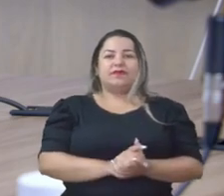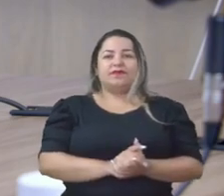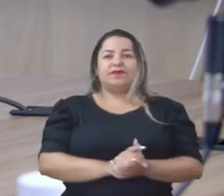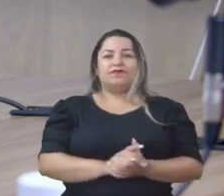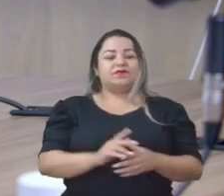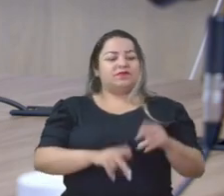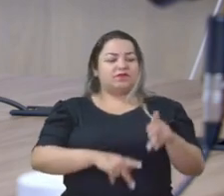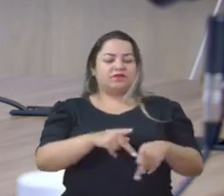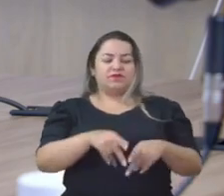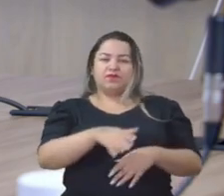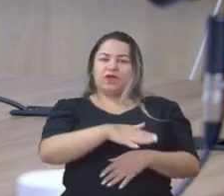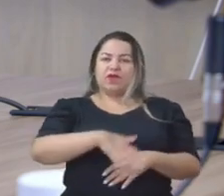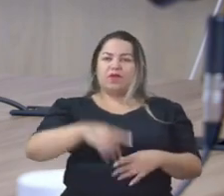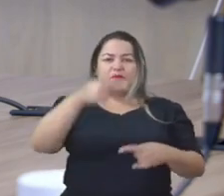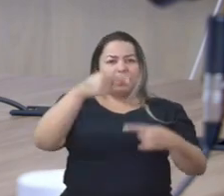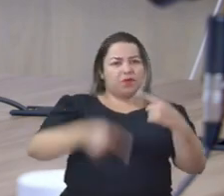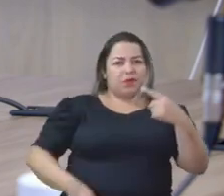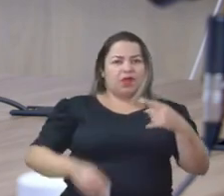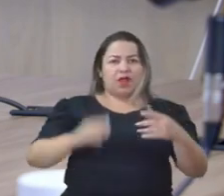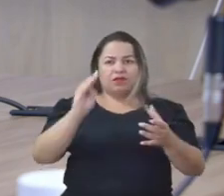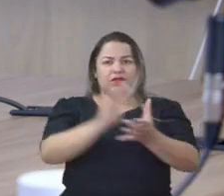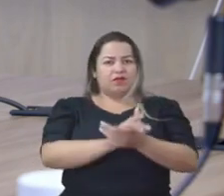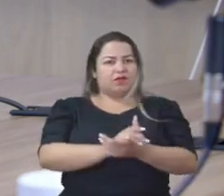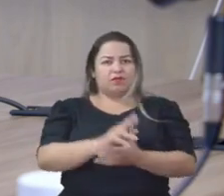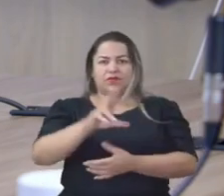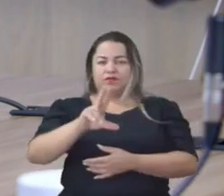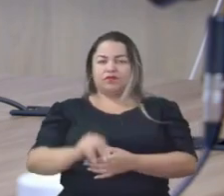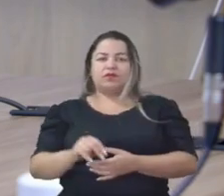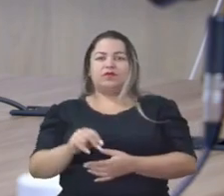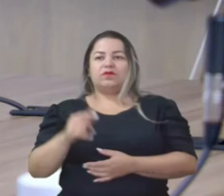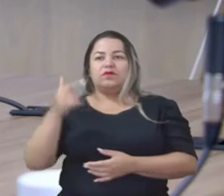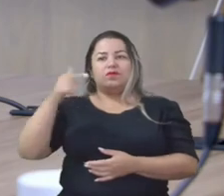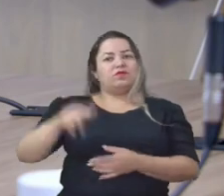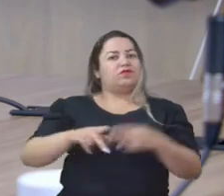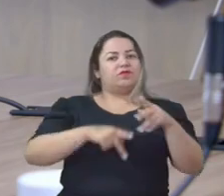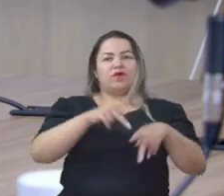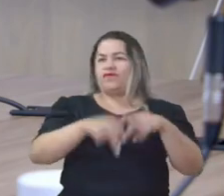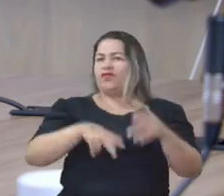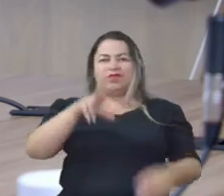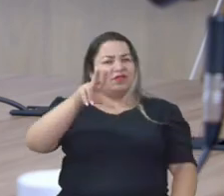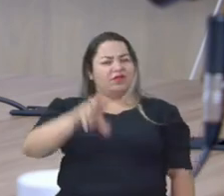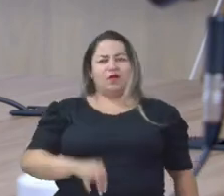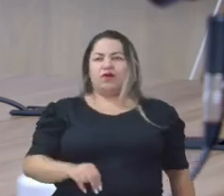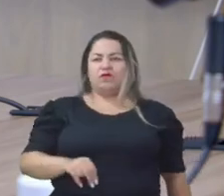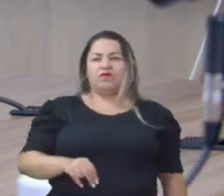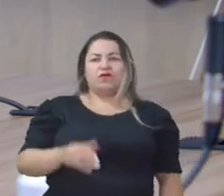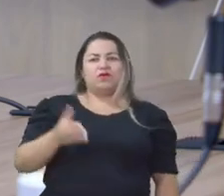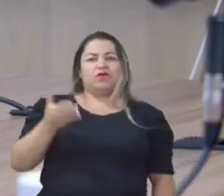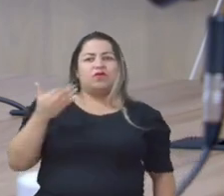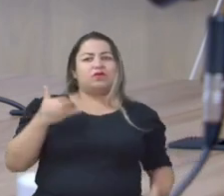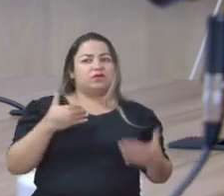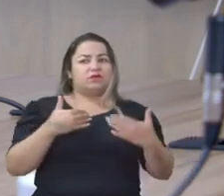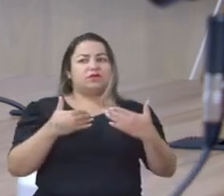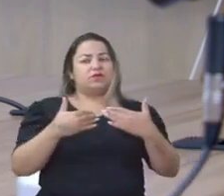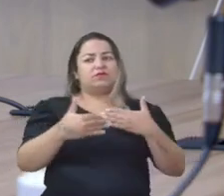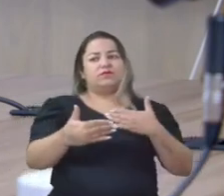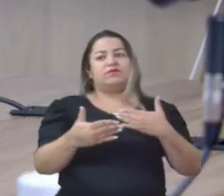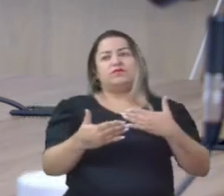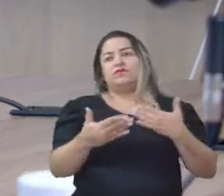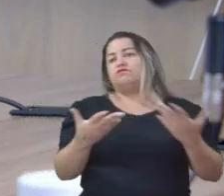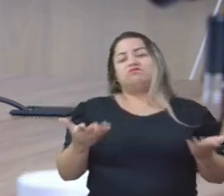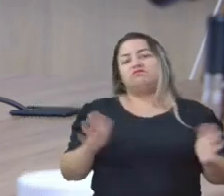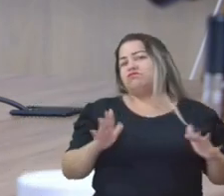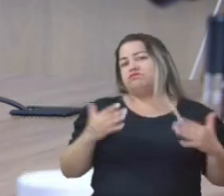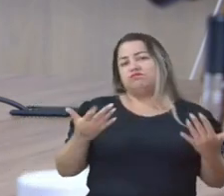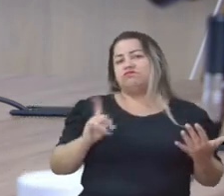povo, você é proibido de casar com uma pessoa não indígena? É proibido de casar com outros povos? Não, isso foi definido logo desde trás, porque souberam, falaram,